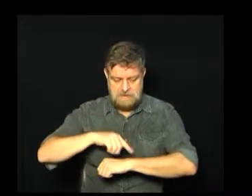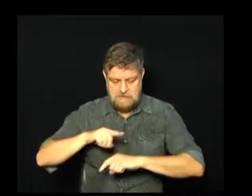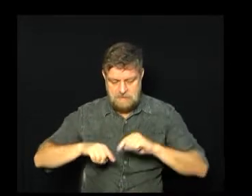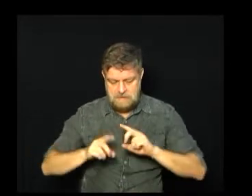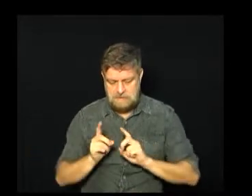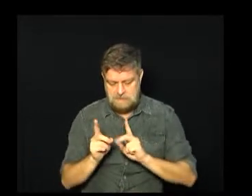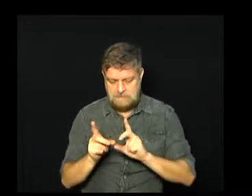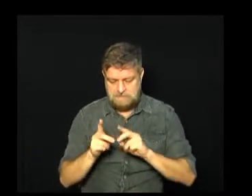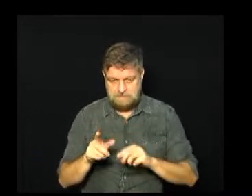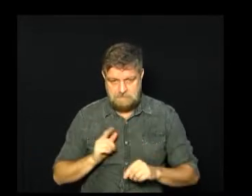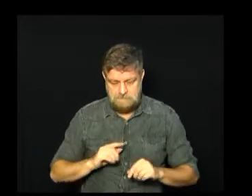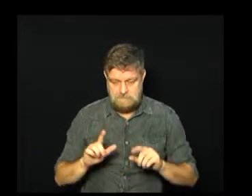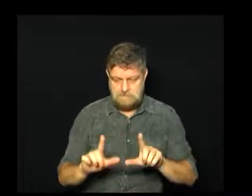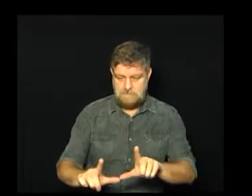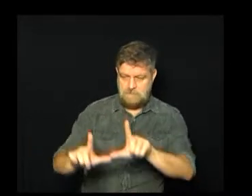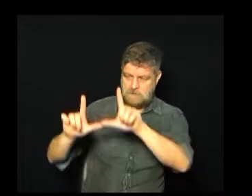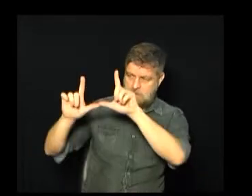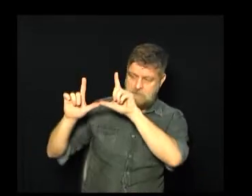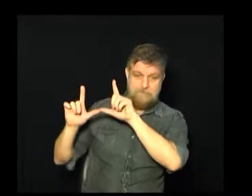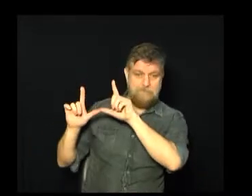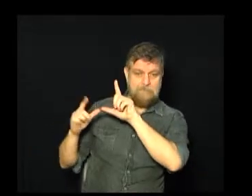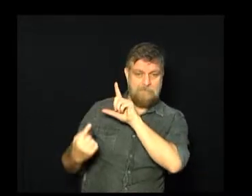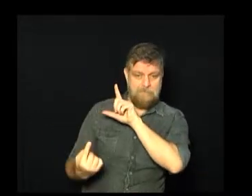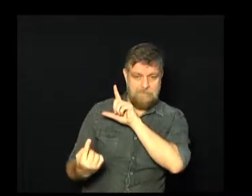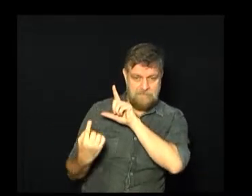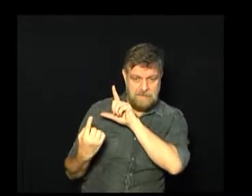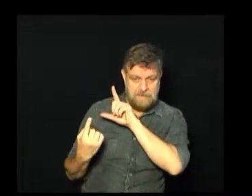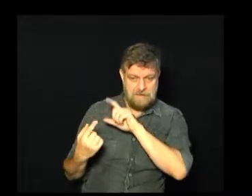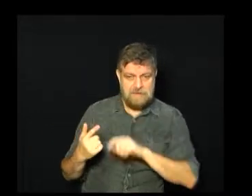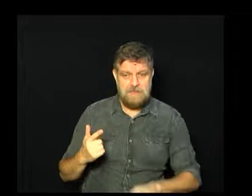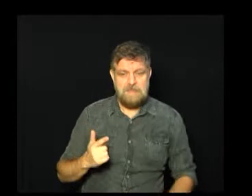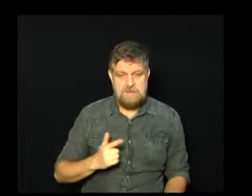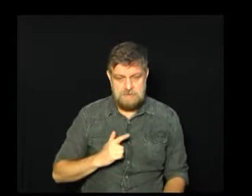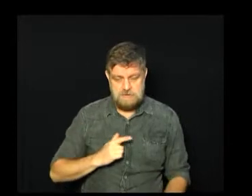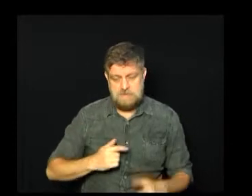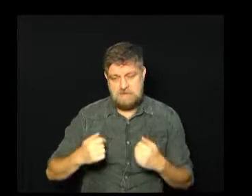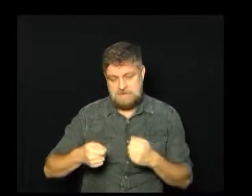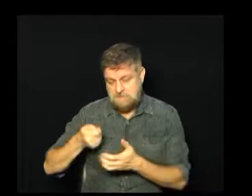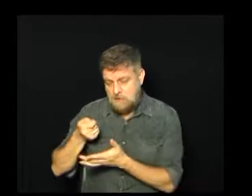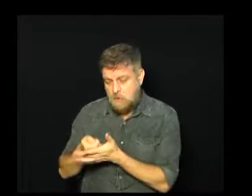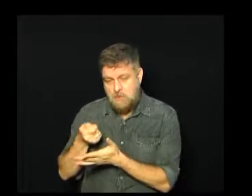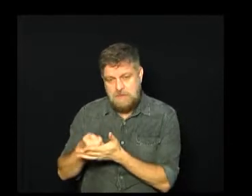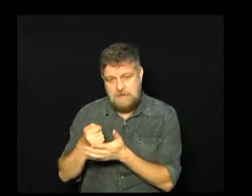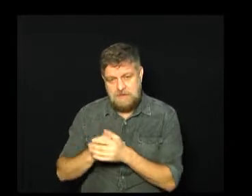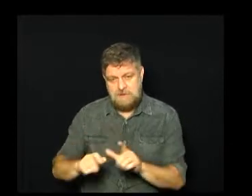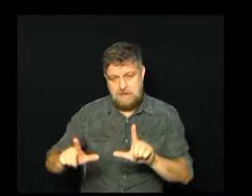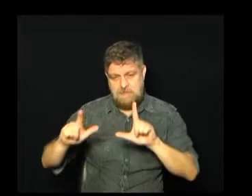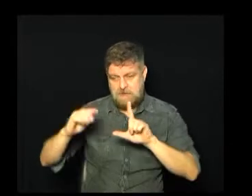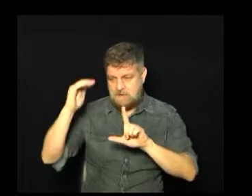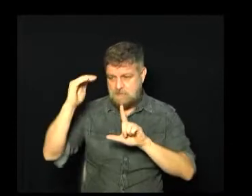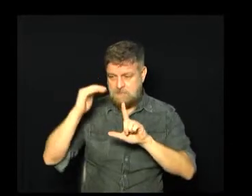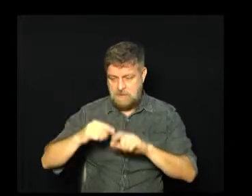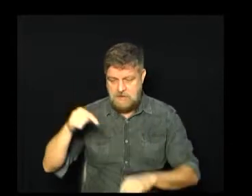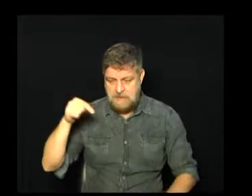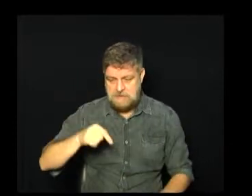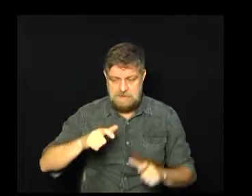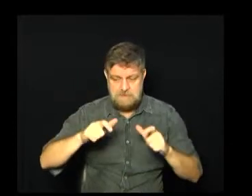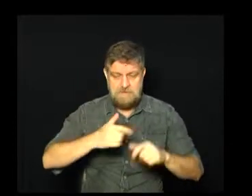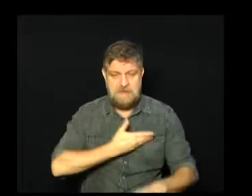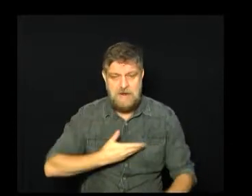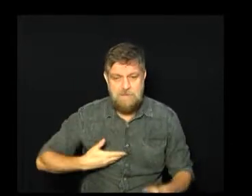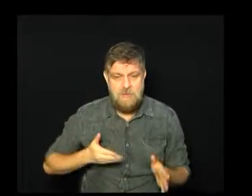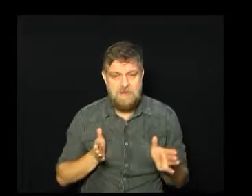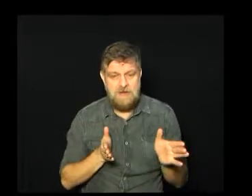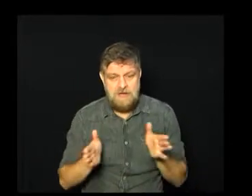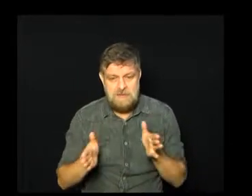placa informativa, né, existia a necessidade de colocar uma placa com os dizeres: esse é um espaço público acessível,